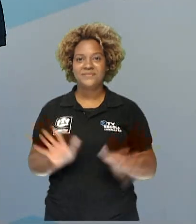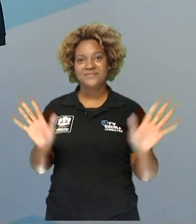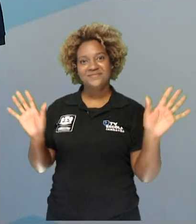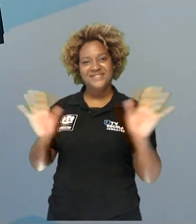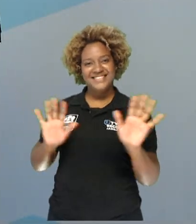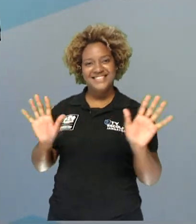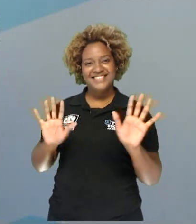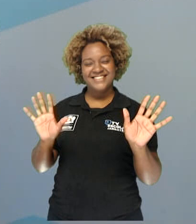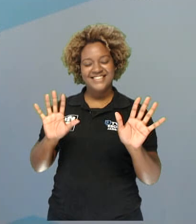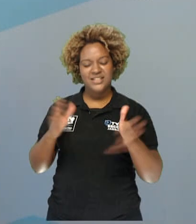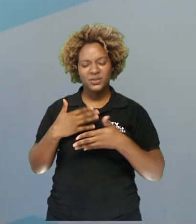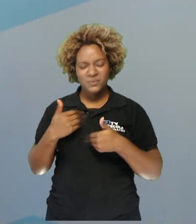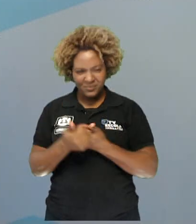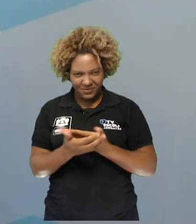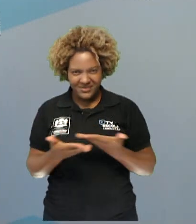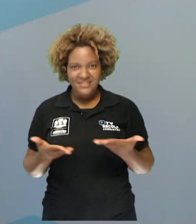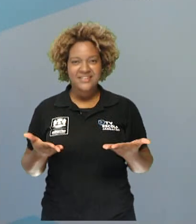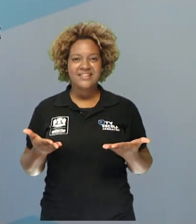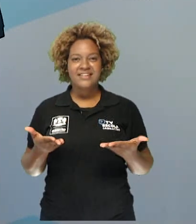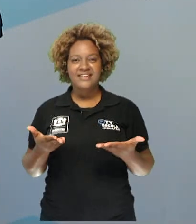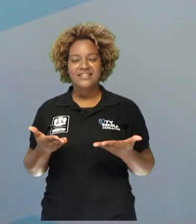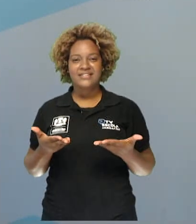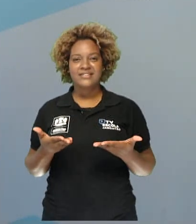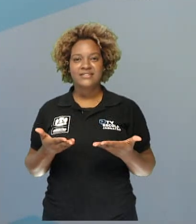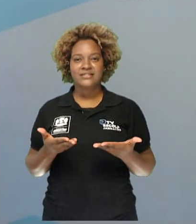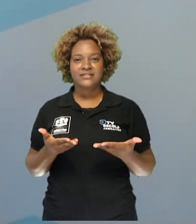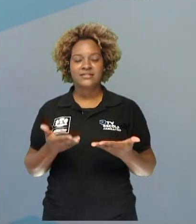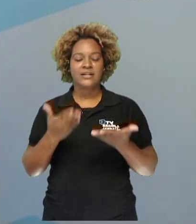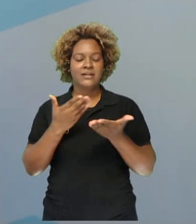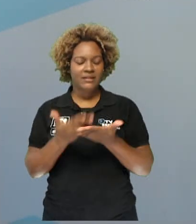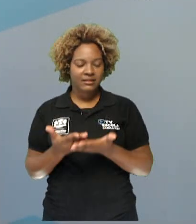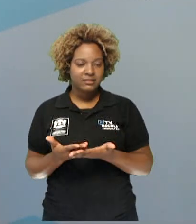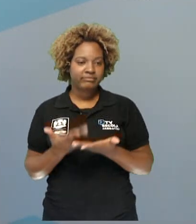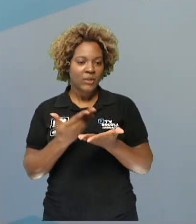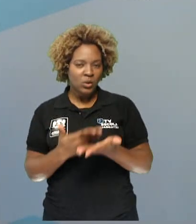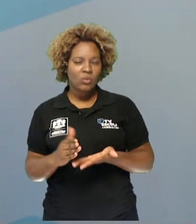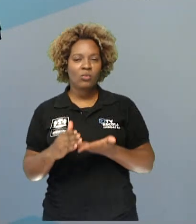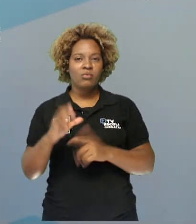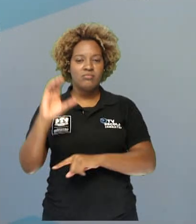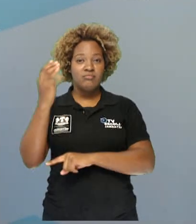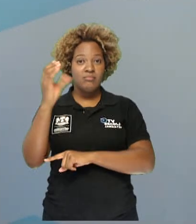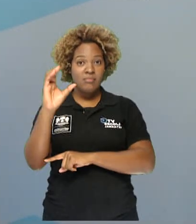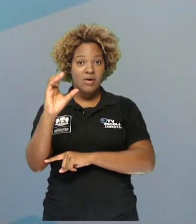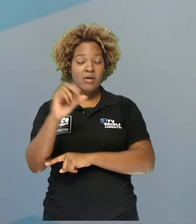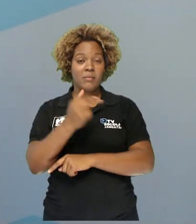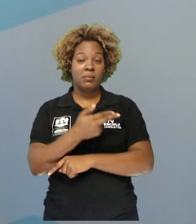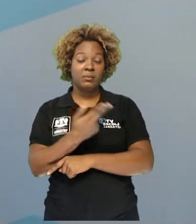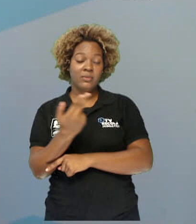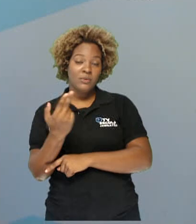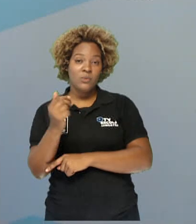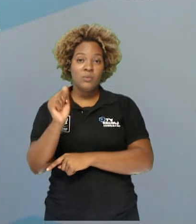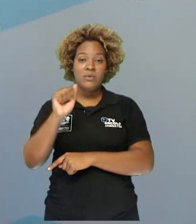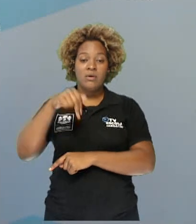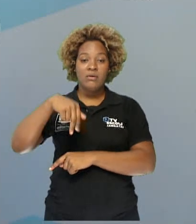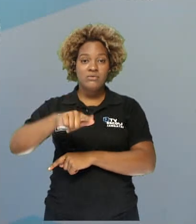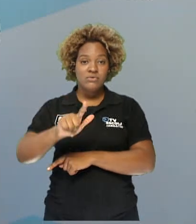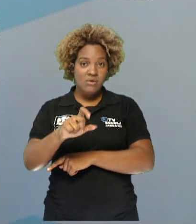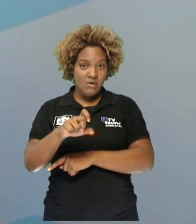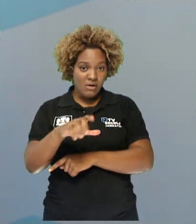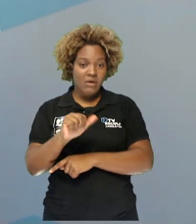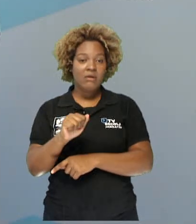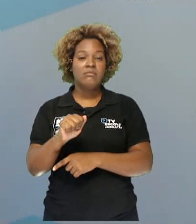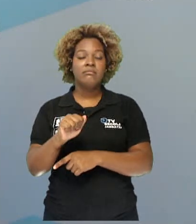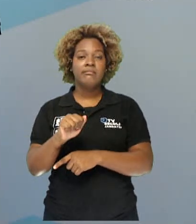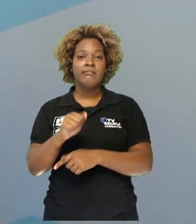Olá pessoal, tudo bem com vocês? Vamos novamente para mais uma aula de ciências. Eu sou a professora Ângela. A aula de hoje é para o módulo